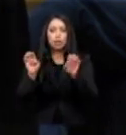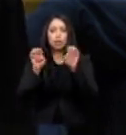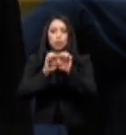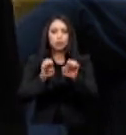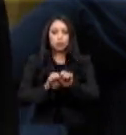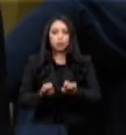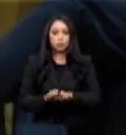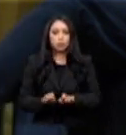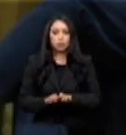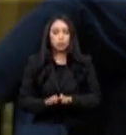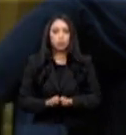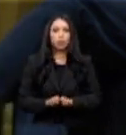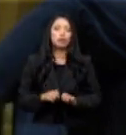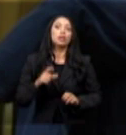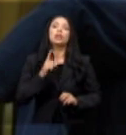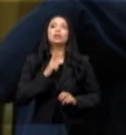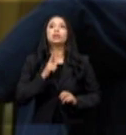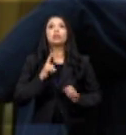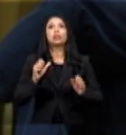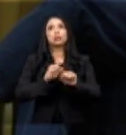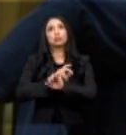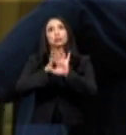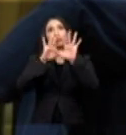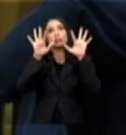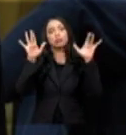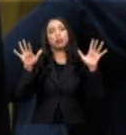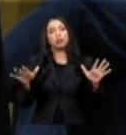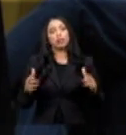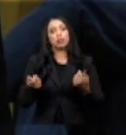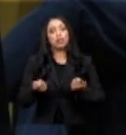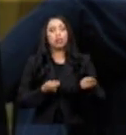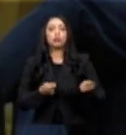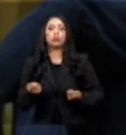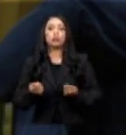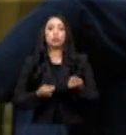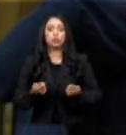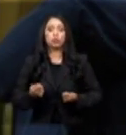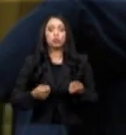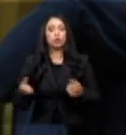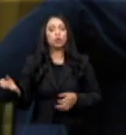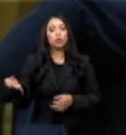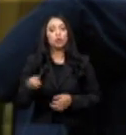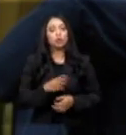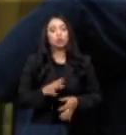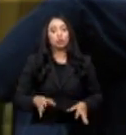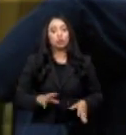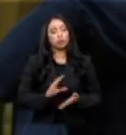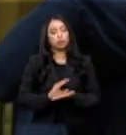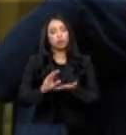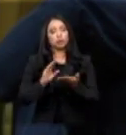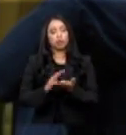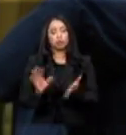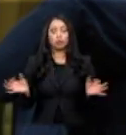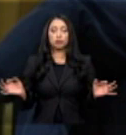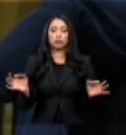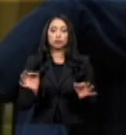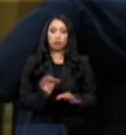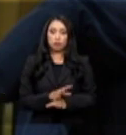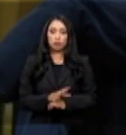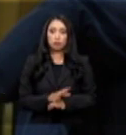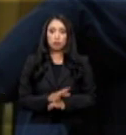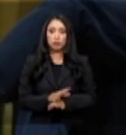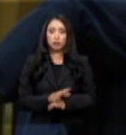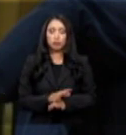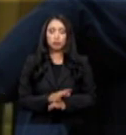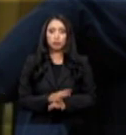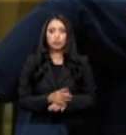ter transparência e controle e, como já dito, esse novo investimento ser licitado. Encerro,